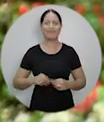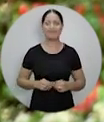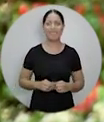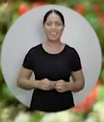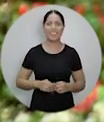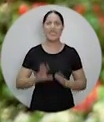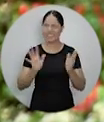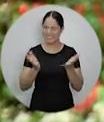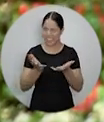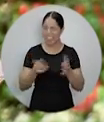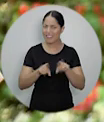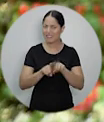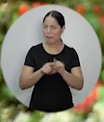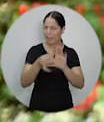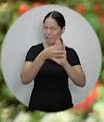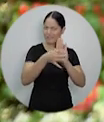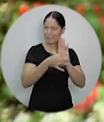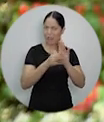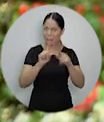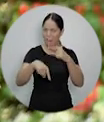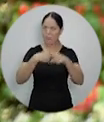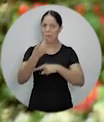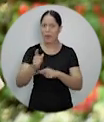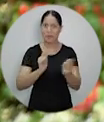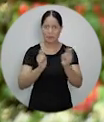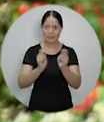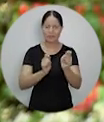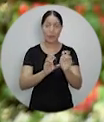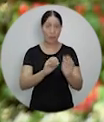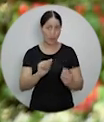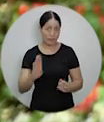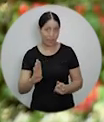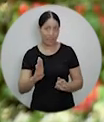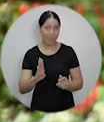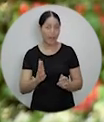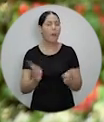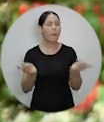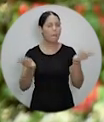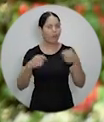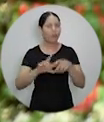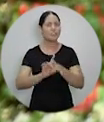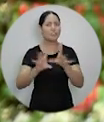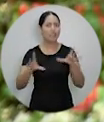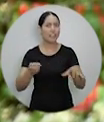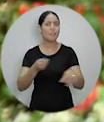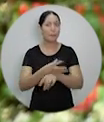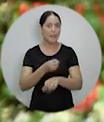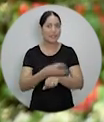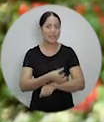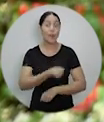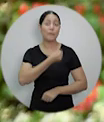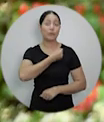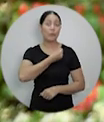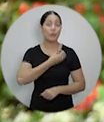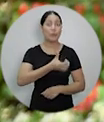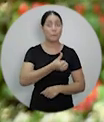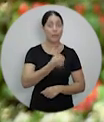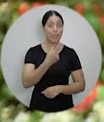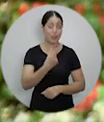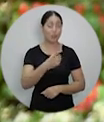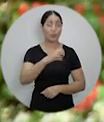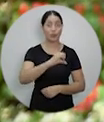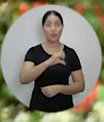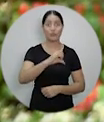E quer sugerir um tema para o próximo OAB Entrevista? Que tal mandar uma mensagem para a gente? É pelo WhatsApp, DDD